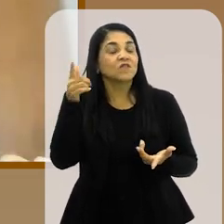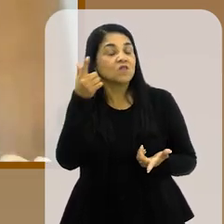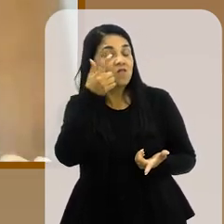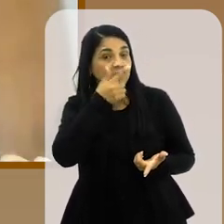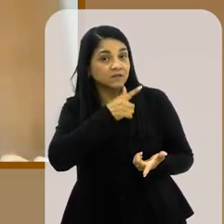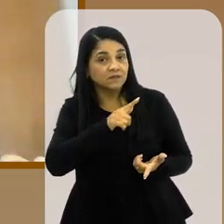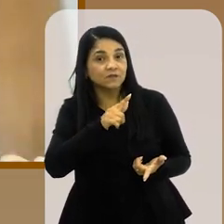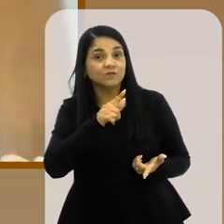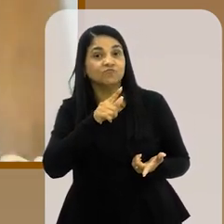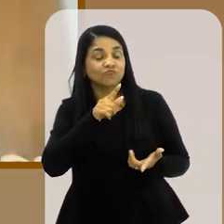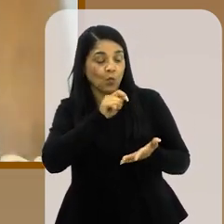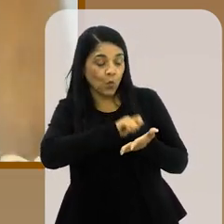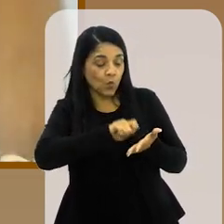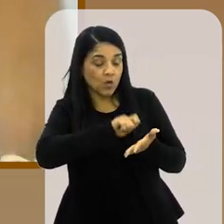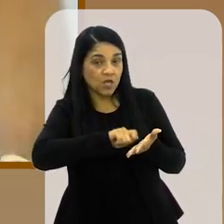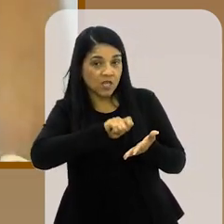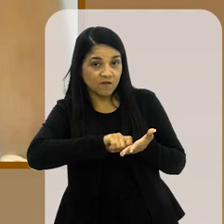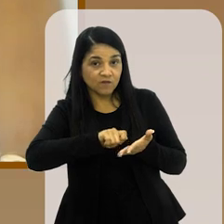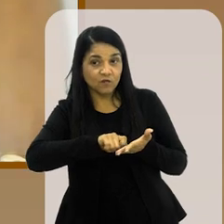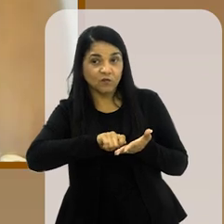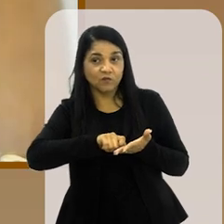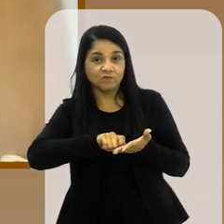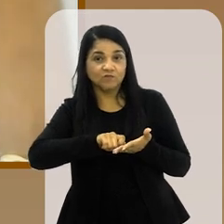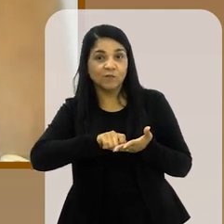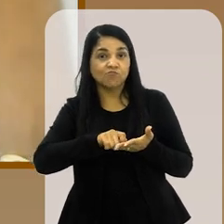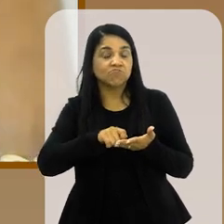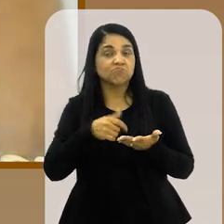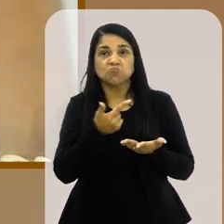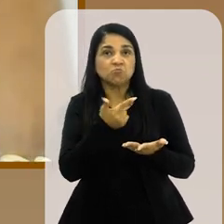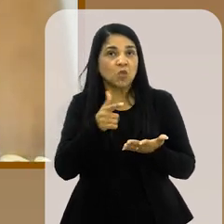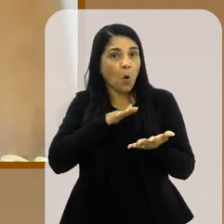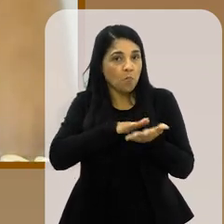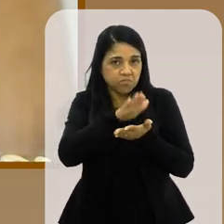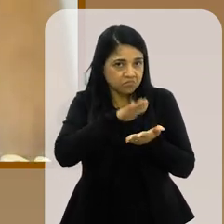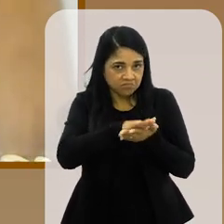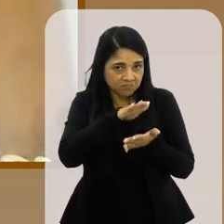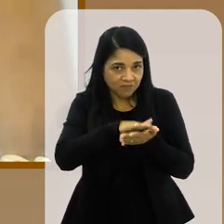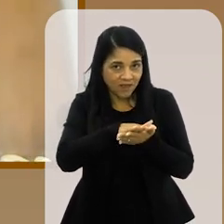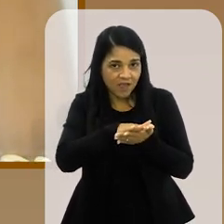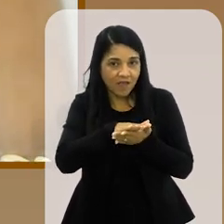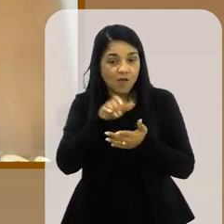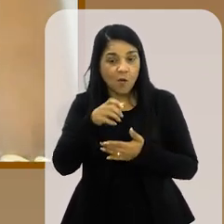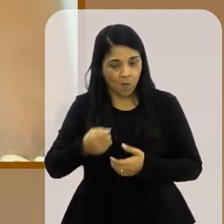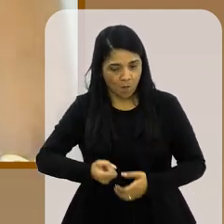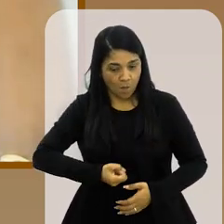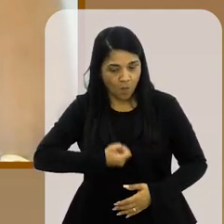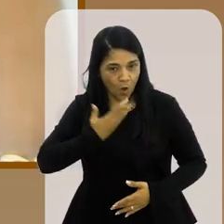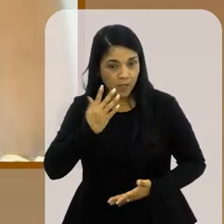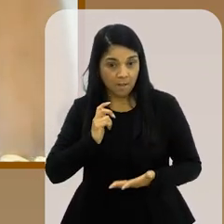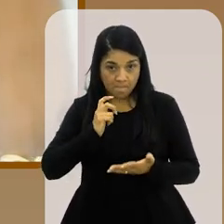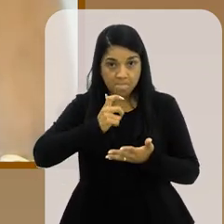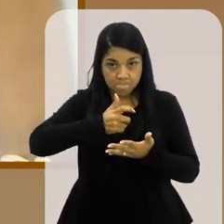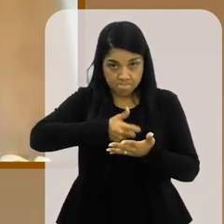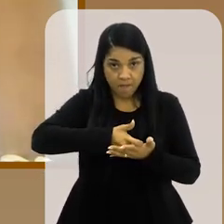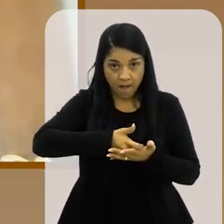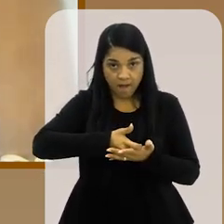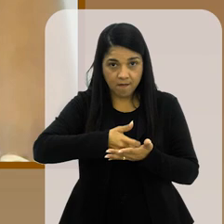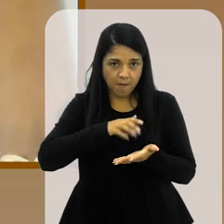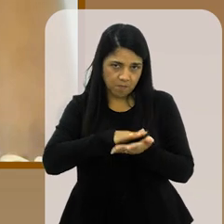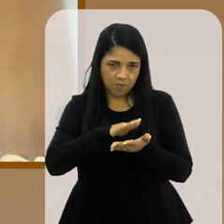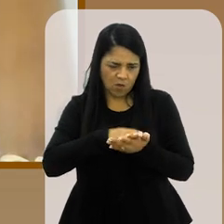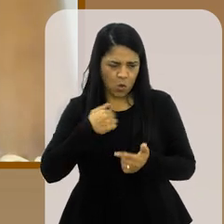que seria um livro de adulto, mas que eu não tenho como publicar. Você sabe que os poetas pagam para se publicar, eu não vou